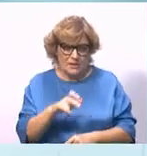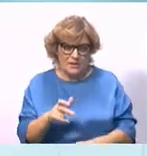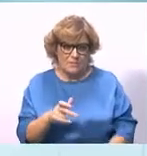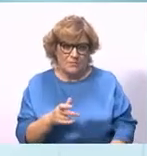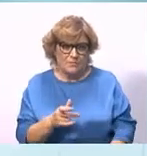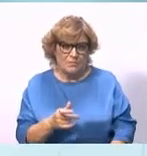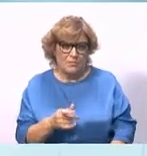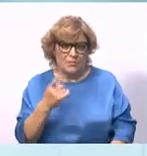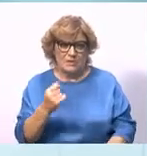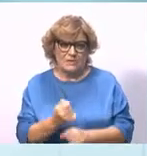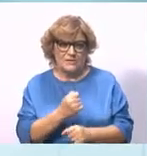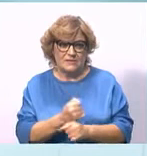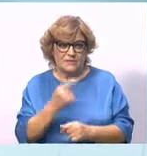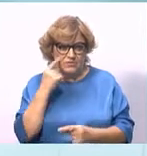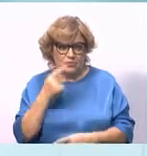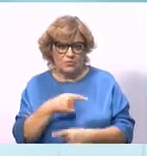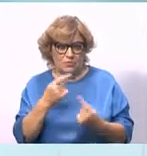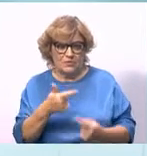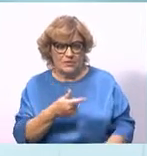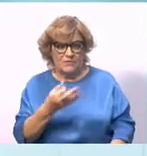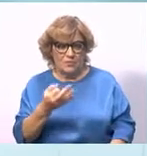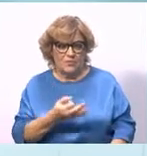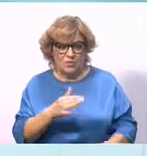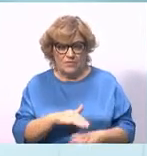fundo é um serviço público que o Porto Canal está a fazer aos